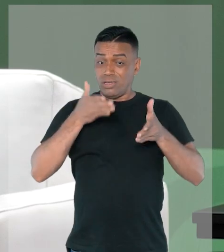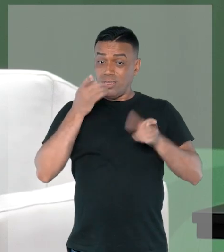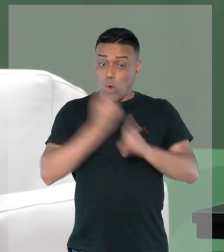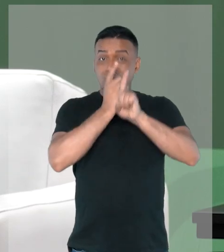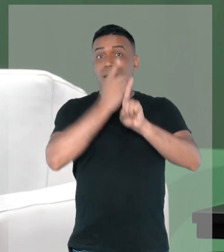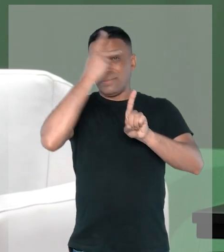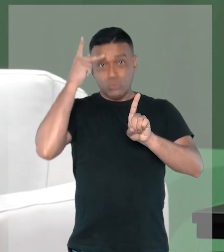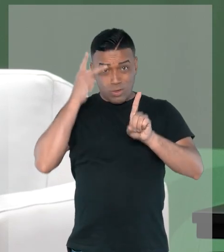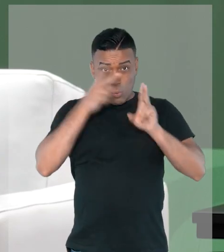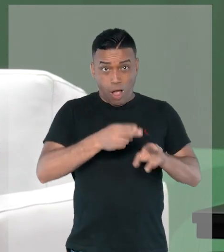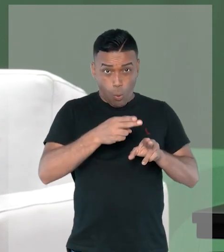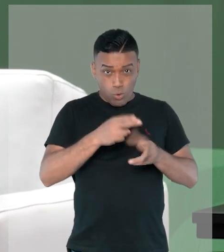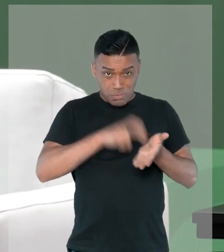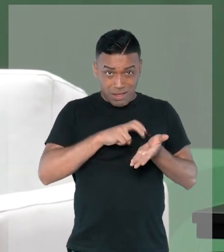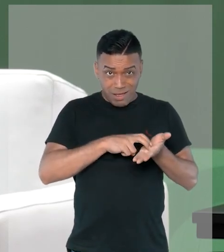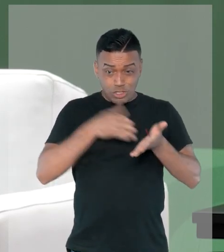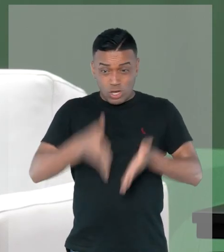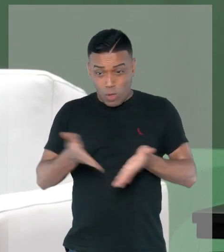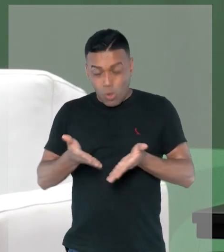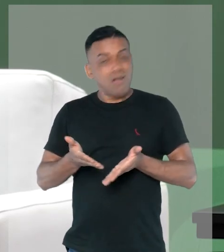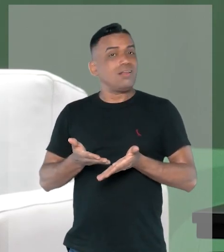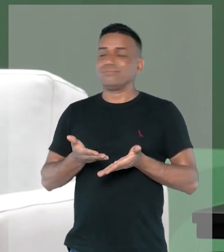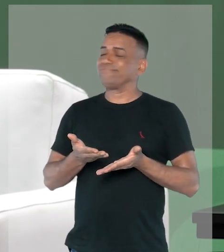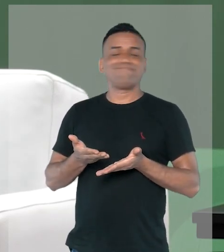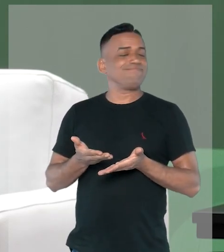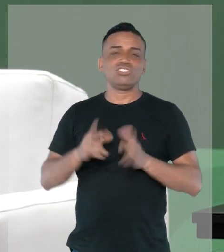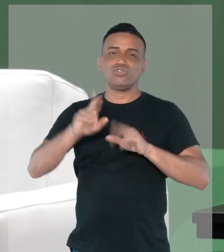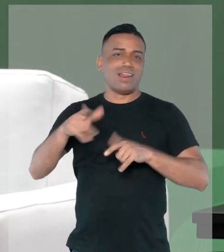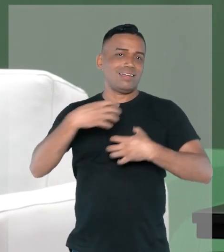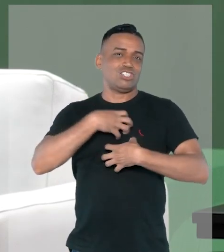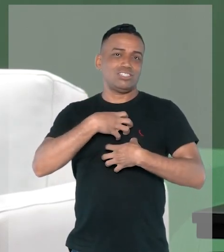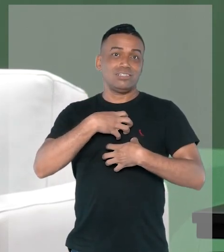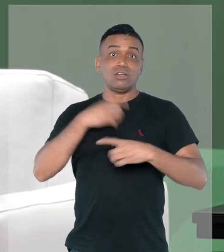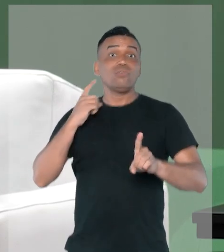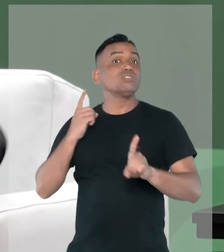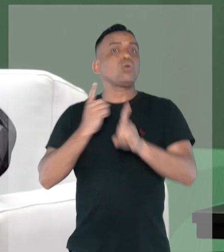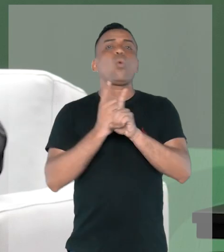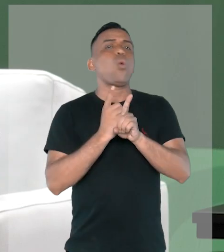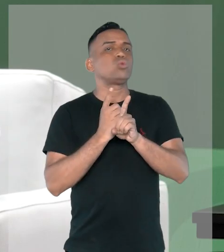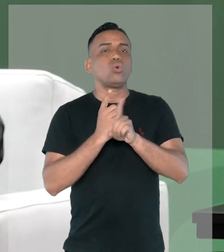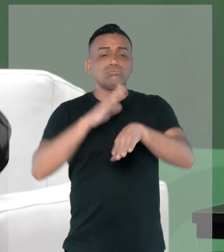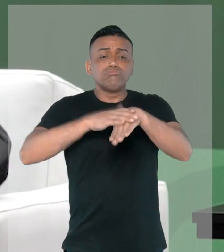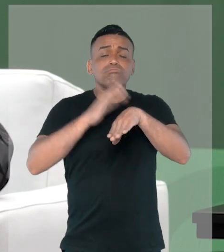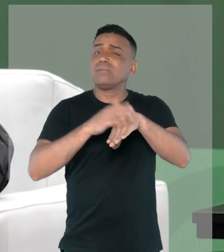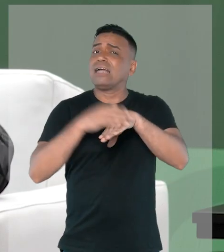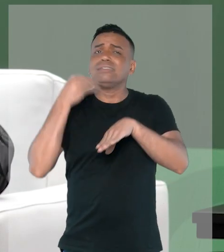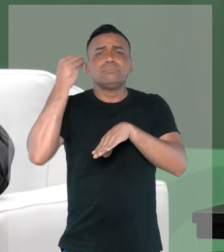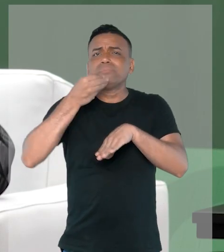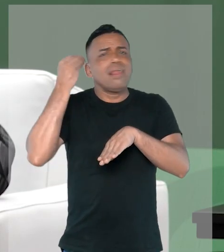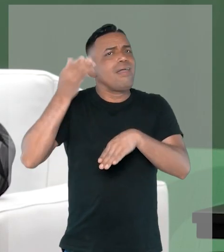está encontrando outra. E você poder dialogar. O que você encontrou hoje? Qual foi a sua experiência